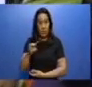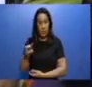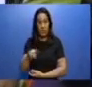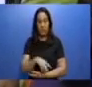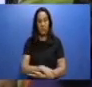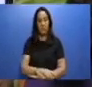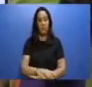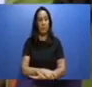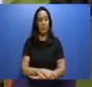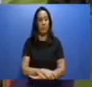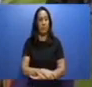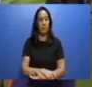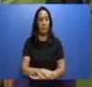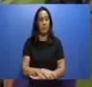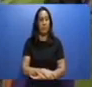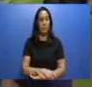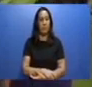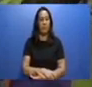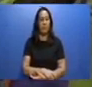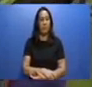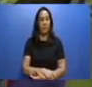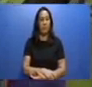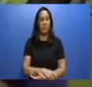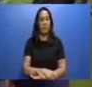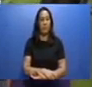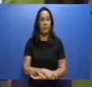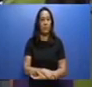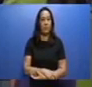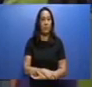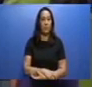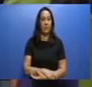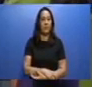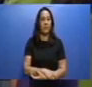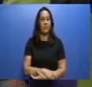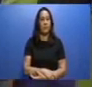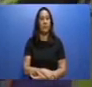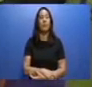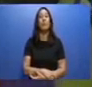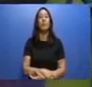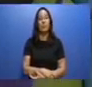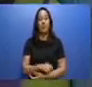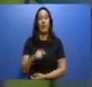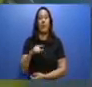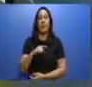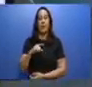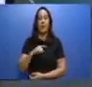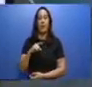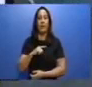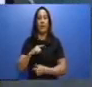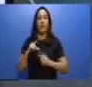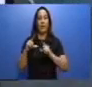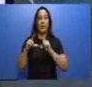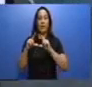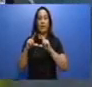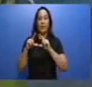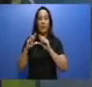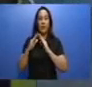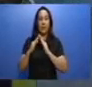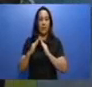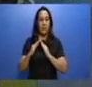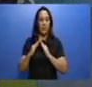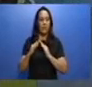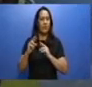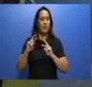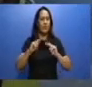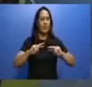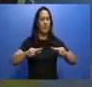figuras geométricas planas que a gente identifica? Olha aqui que nós colocamos. Triângulos, tem